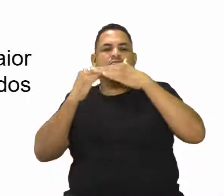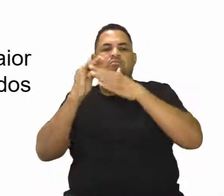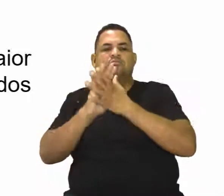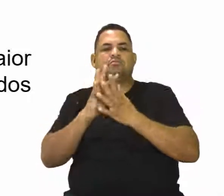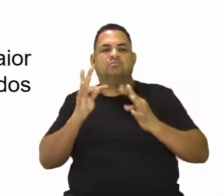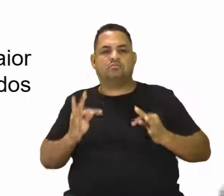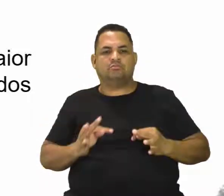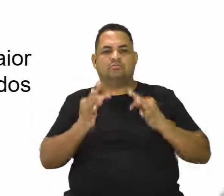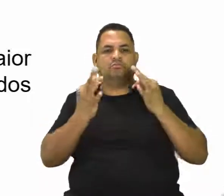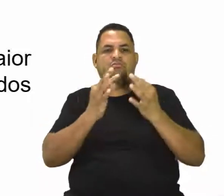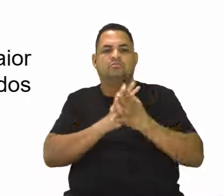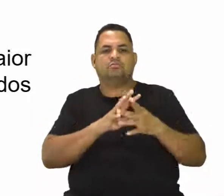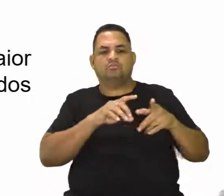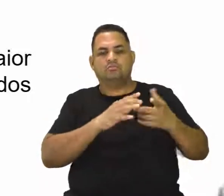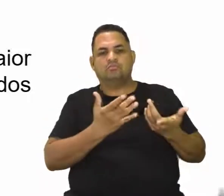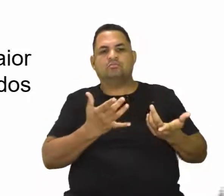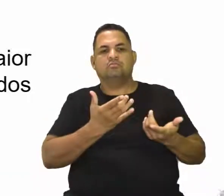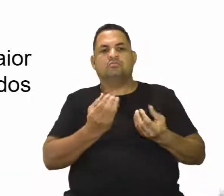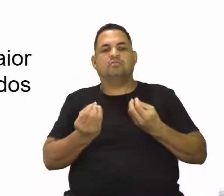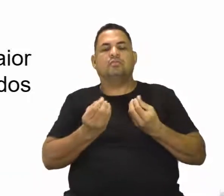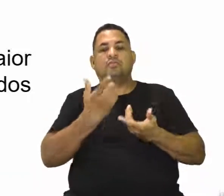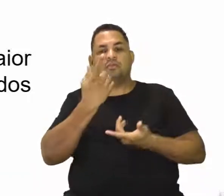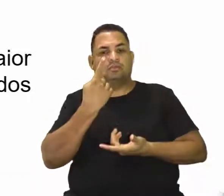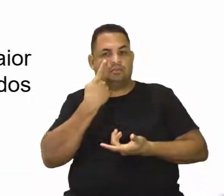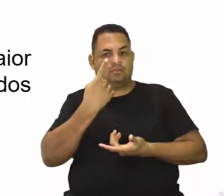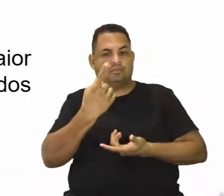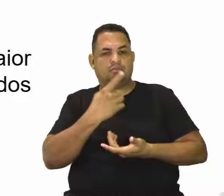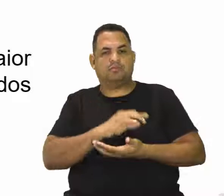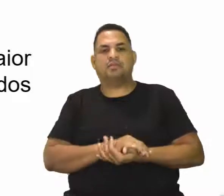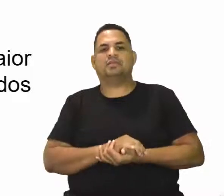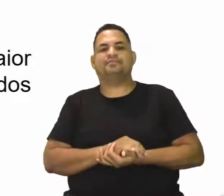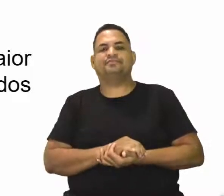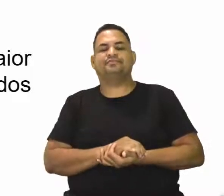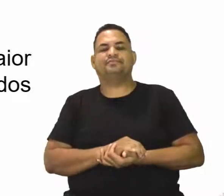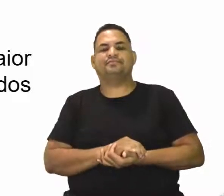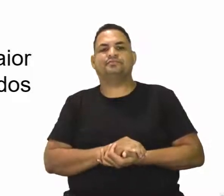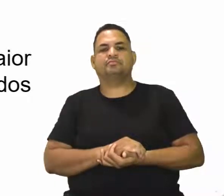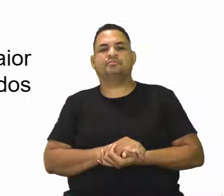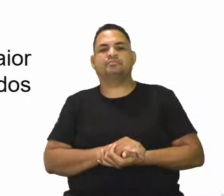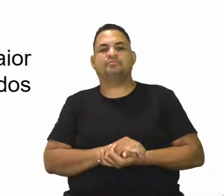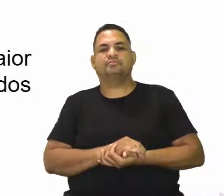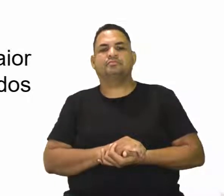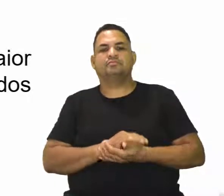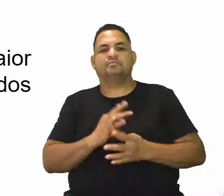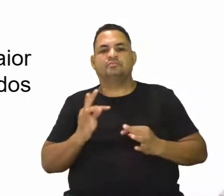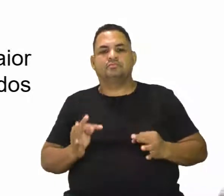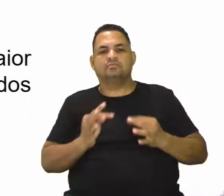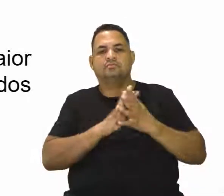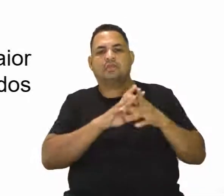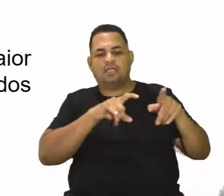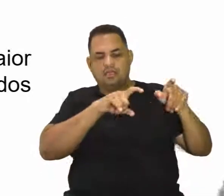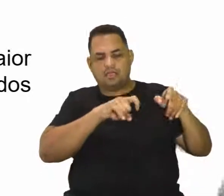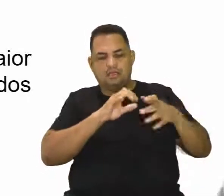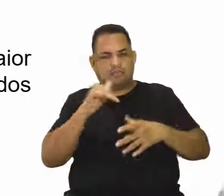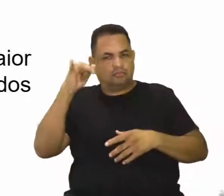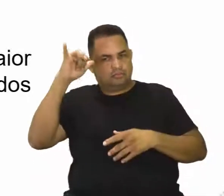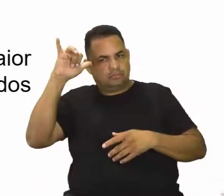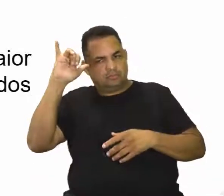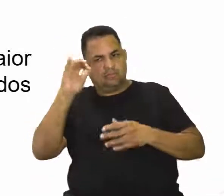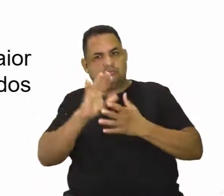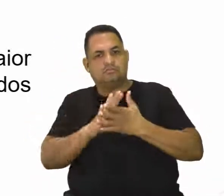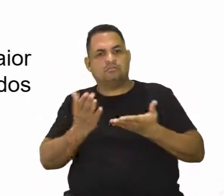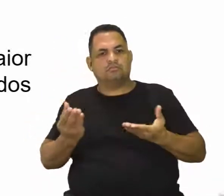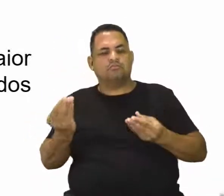evolução das técnicas. Olha só que vocês verão. Técnicas utilizadas na agropecuária,